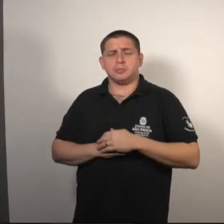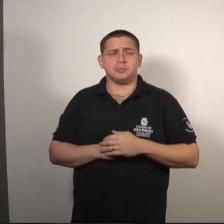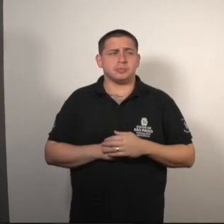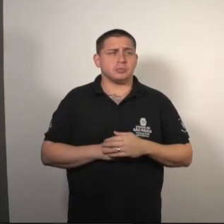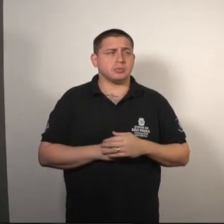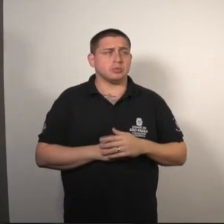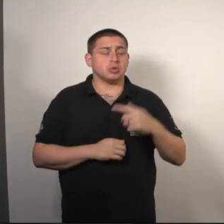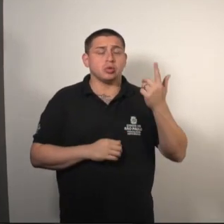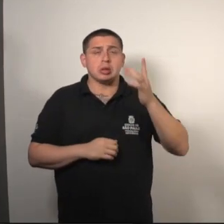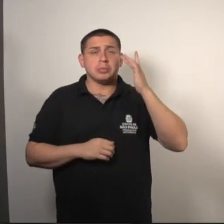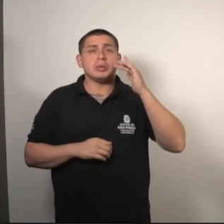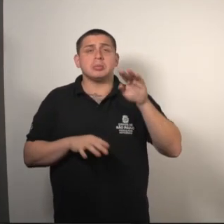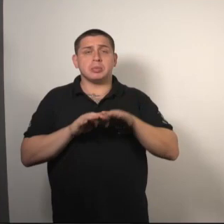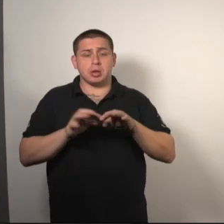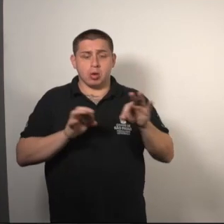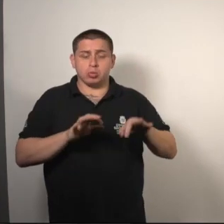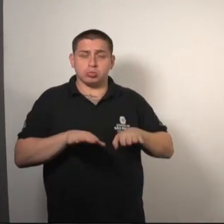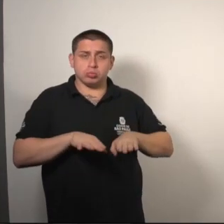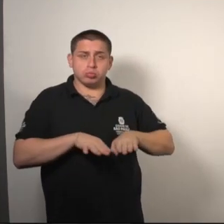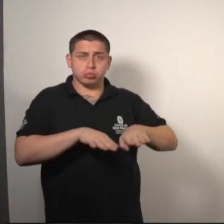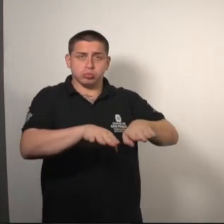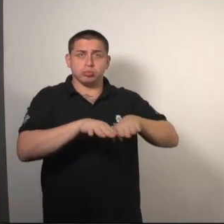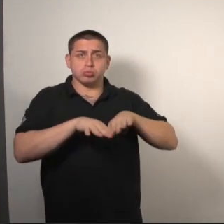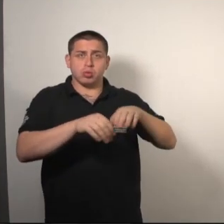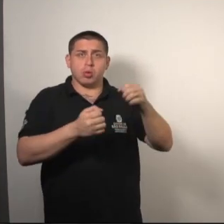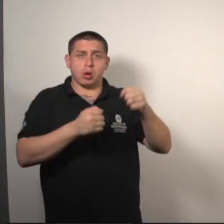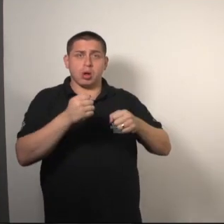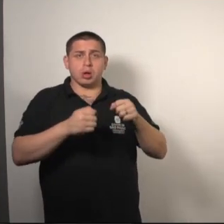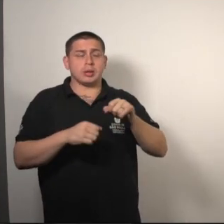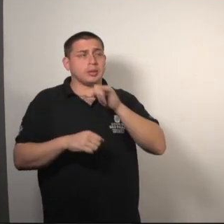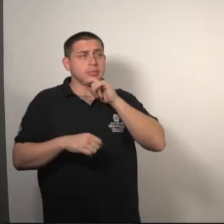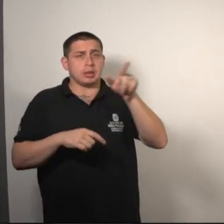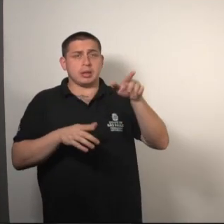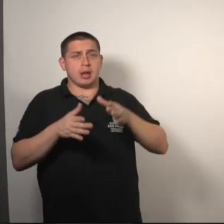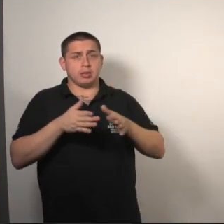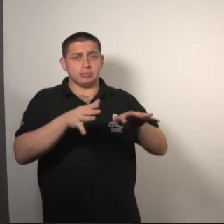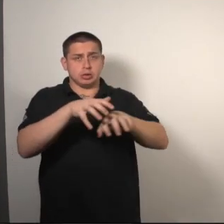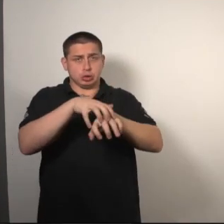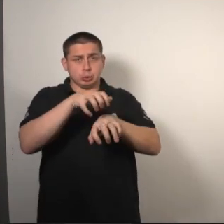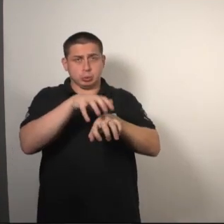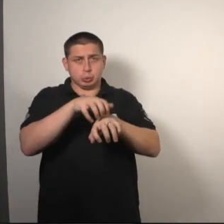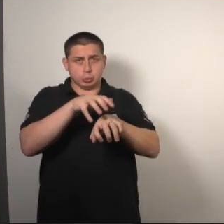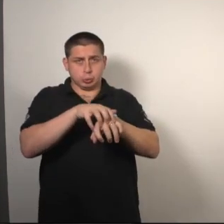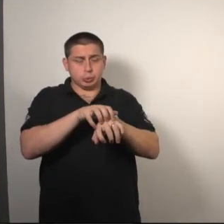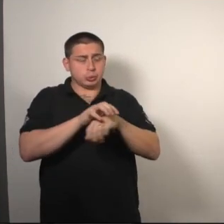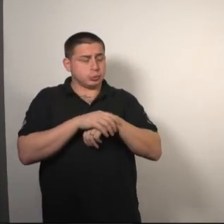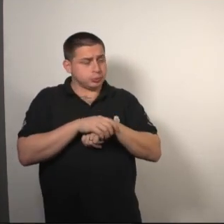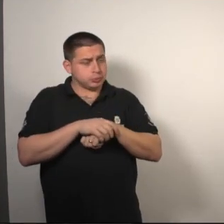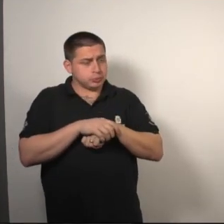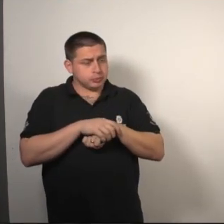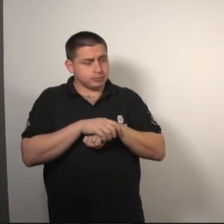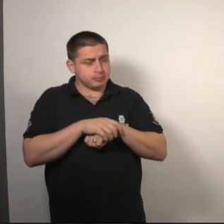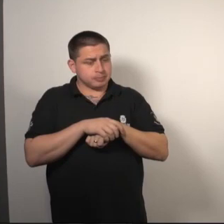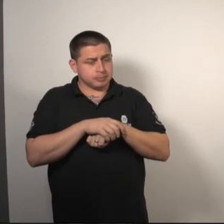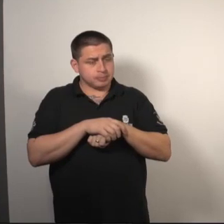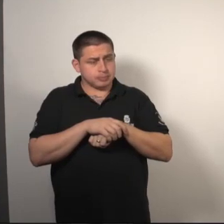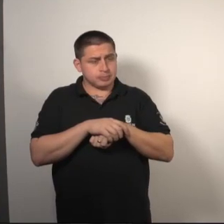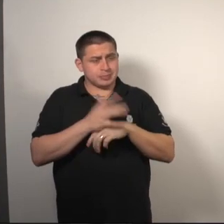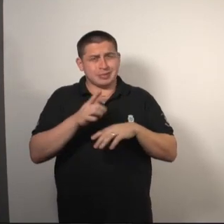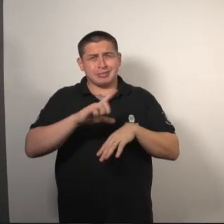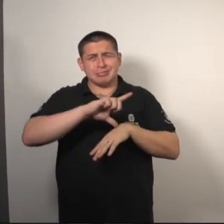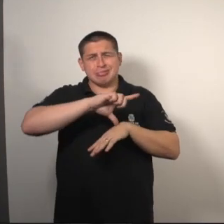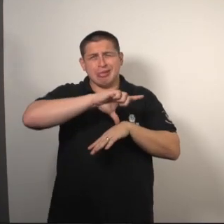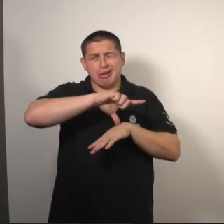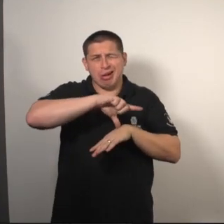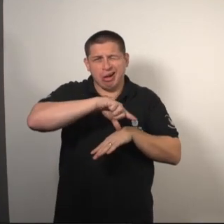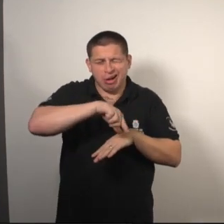das pistas dos carros, como no caso da Avenida Santo Amaro, que o TCM está falando que está com bastante atraso. Eu